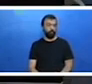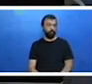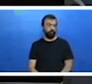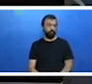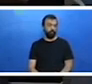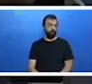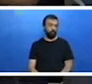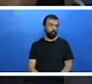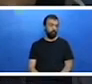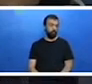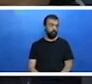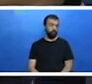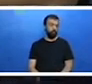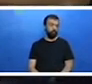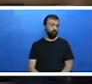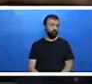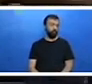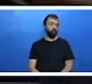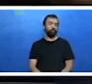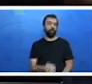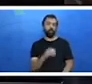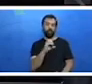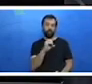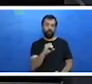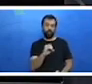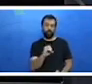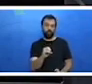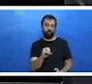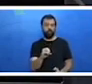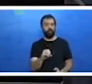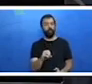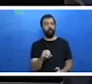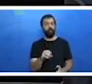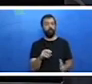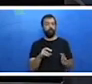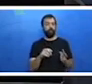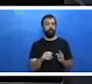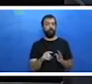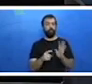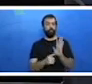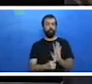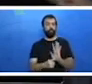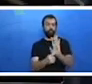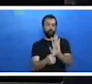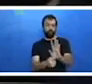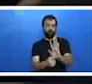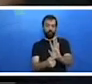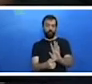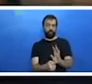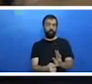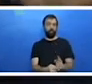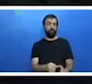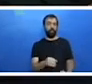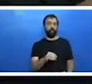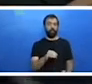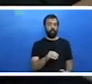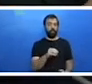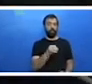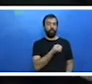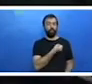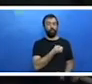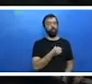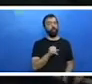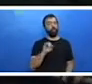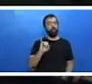indica? Ele me indica a ausência de ordens inteiras. Agora eu não tenho mais nada inteiro, eu